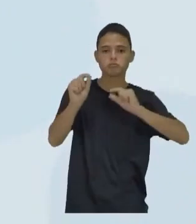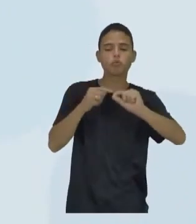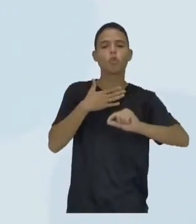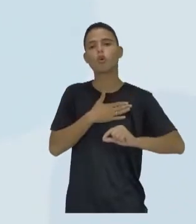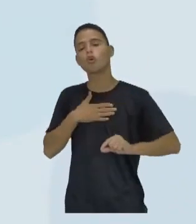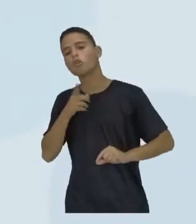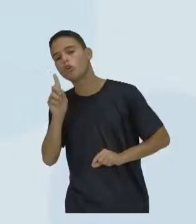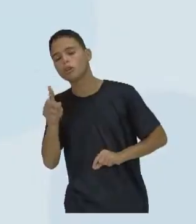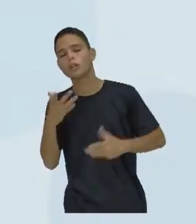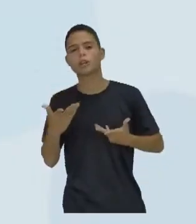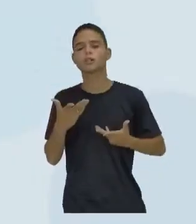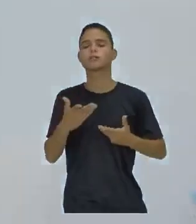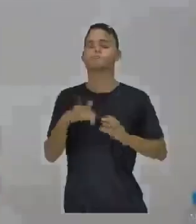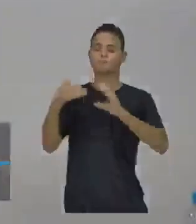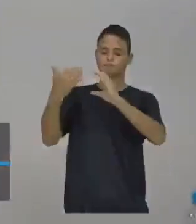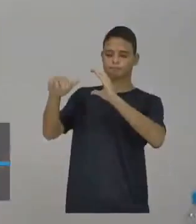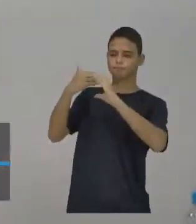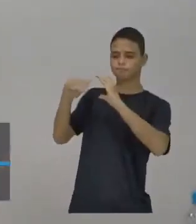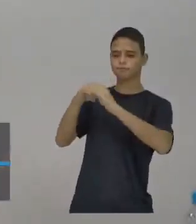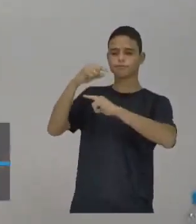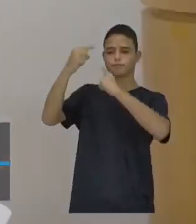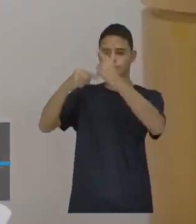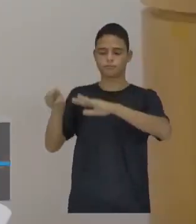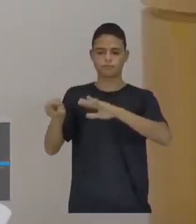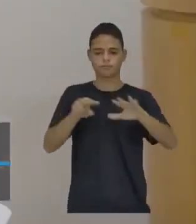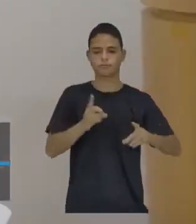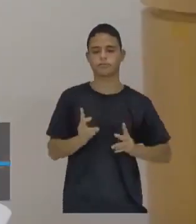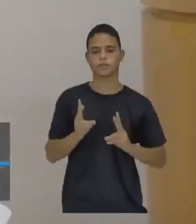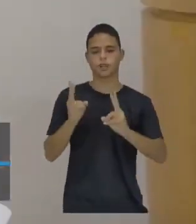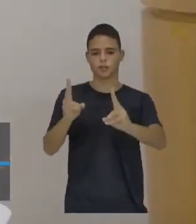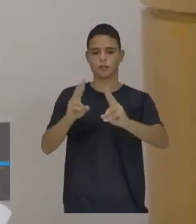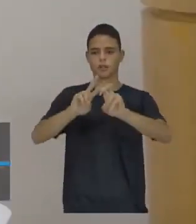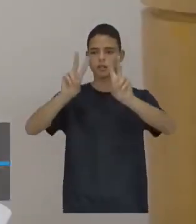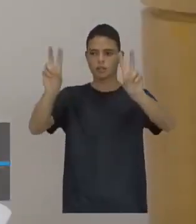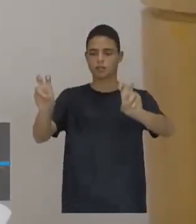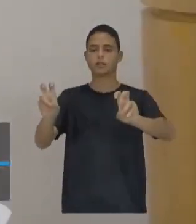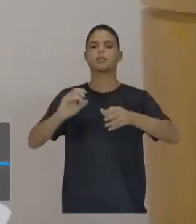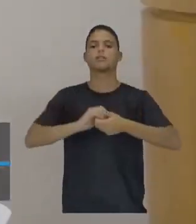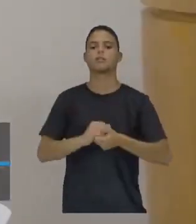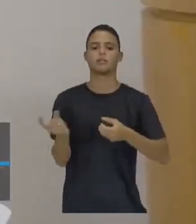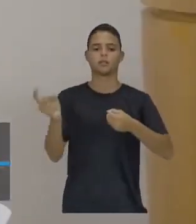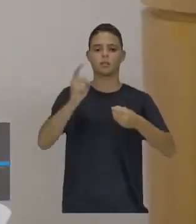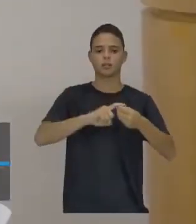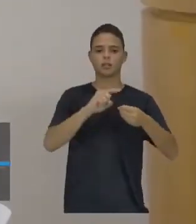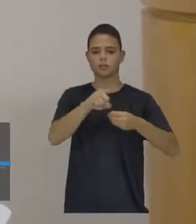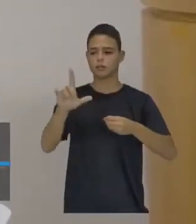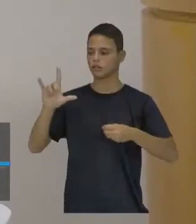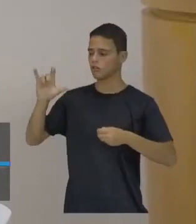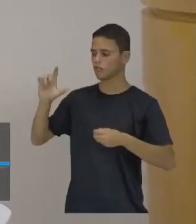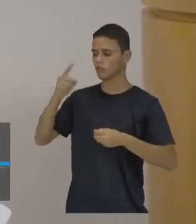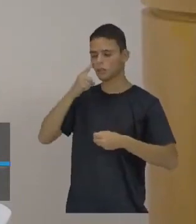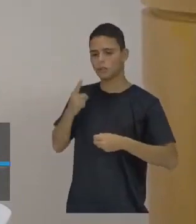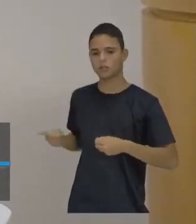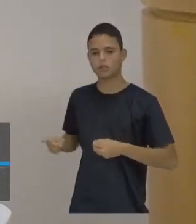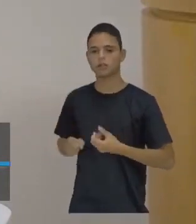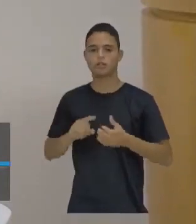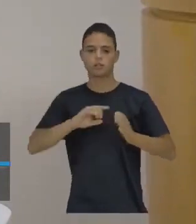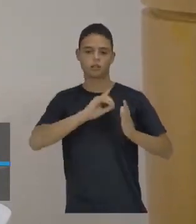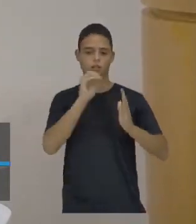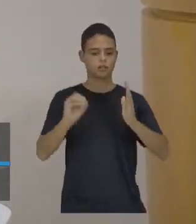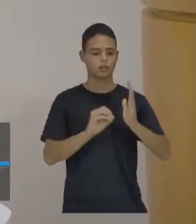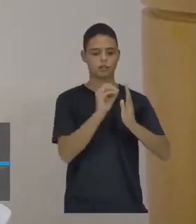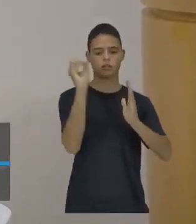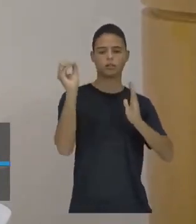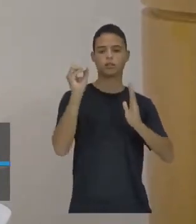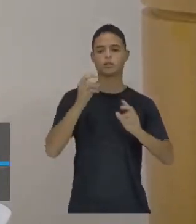você achou. E foi isso. E na próxima semana a gente continua com retomada, hein, gente? Acompanha no nosso Insta, acompanha o Centro de Mídias, a gente